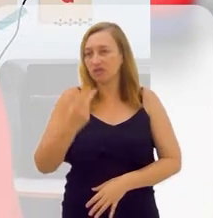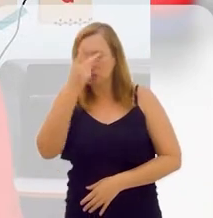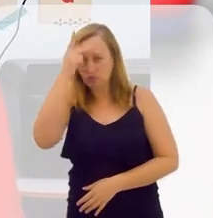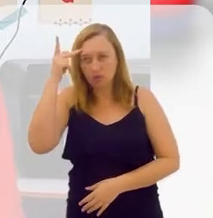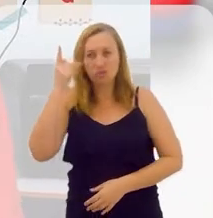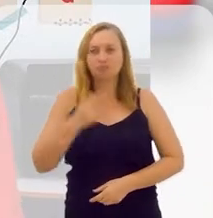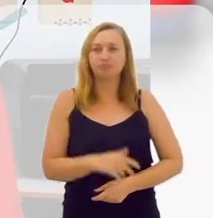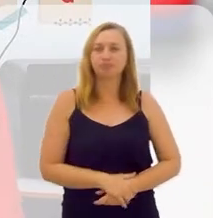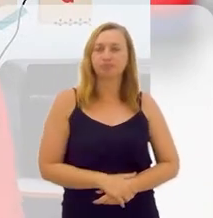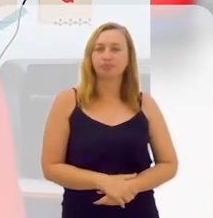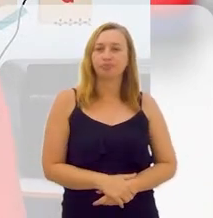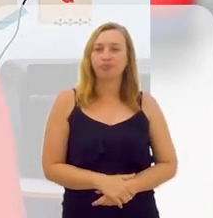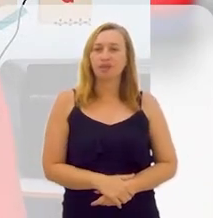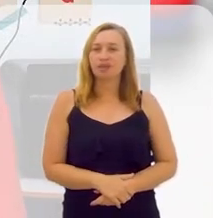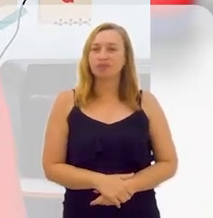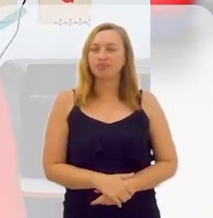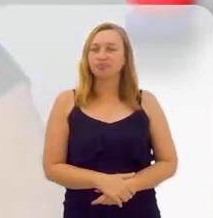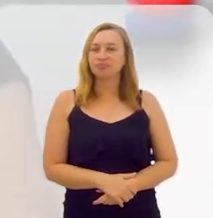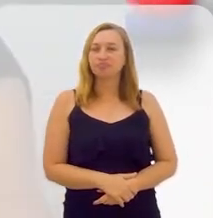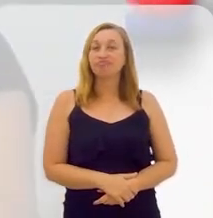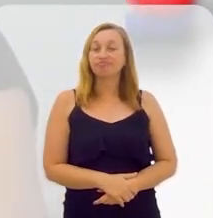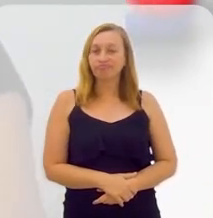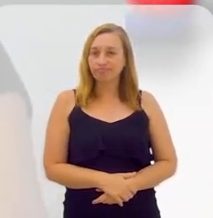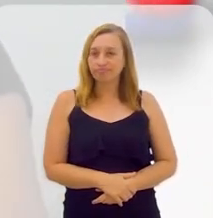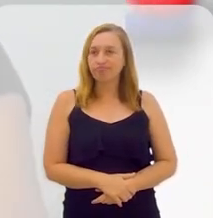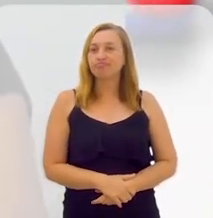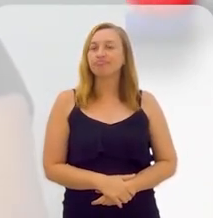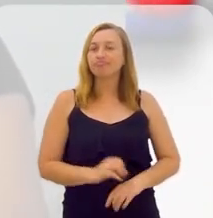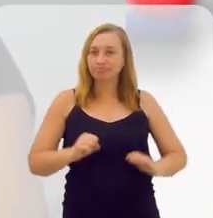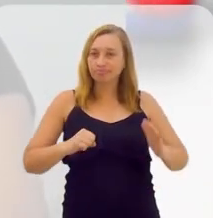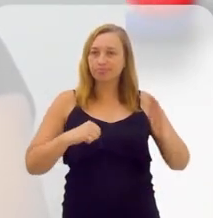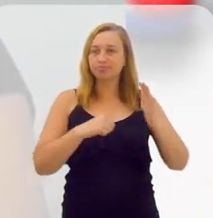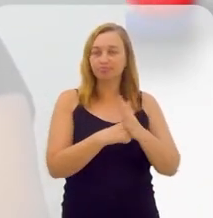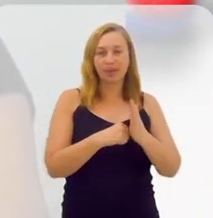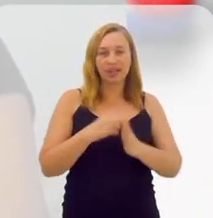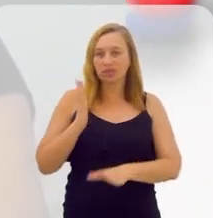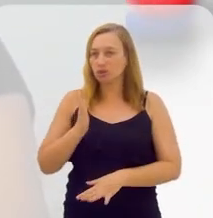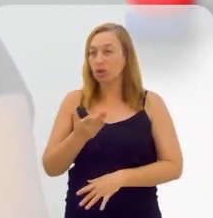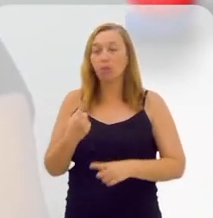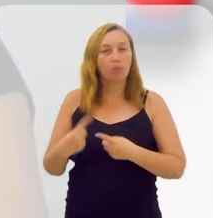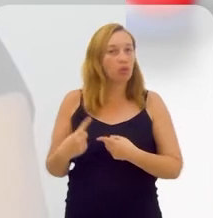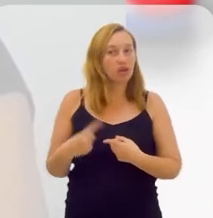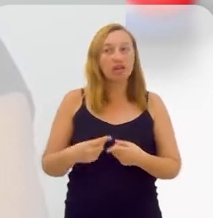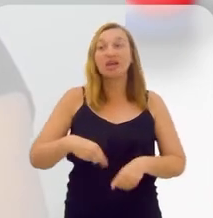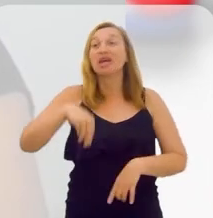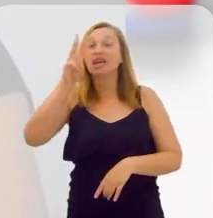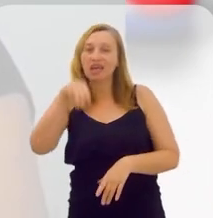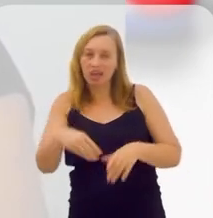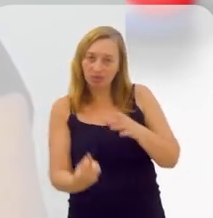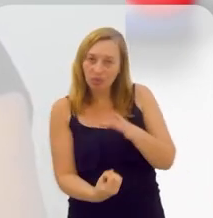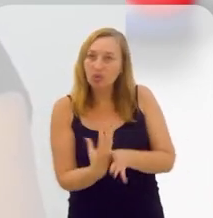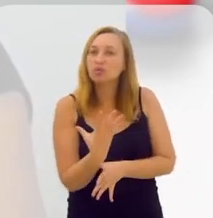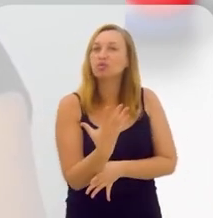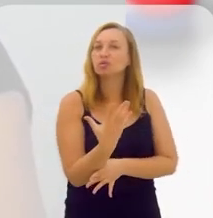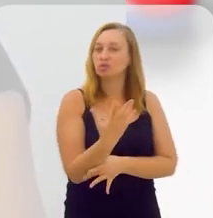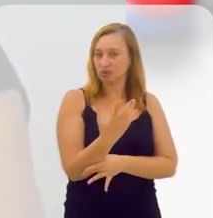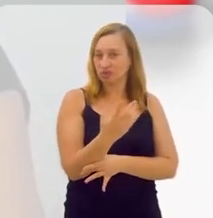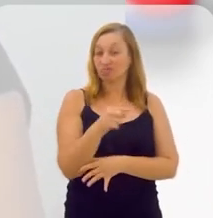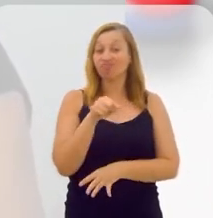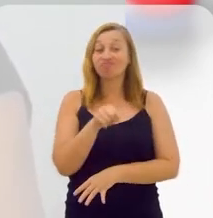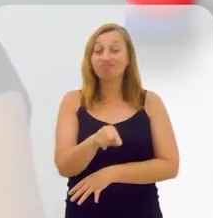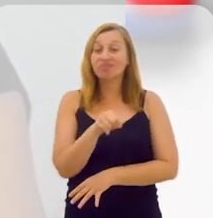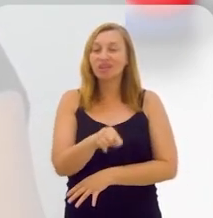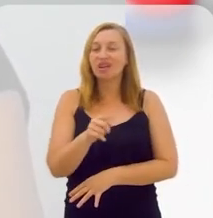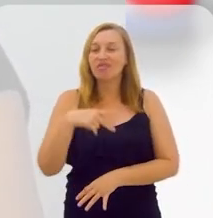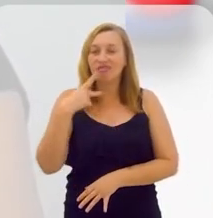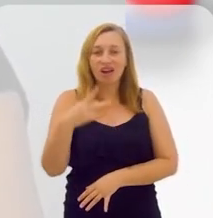vida dessas pessoas? Impacta diretamente, né? Porque quem produz é quem está